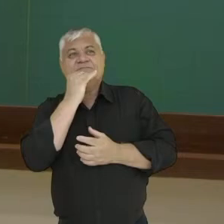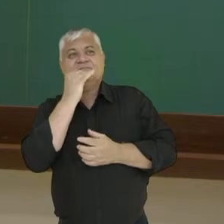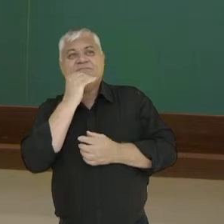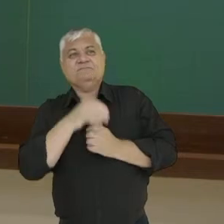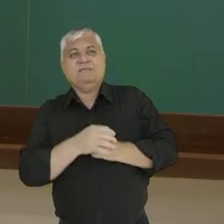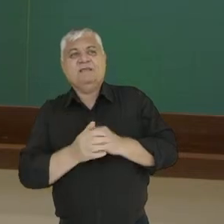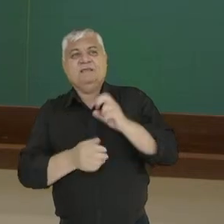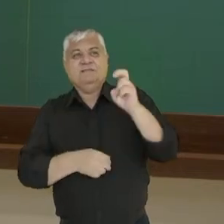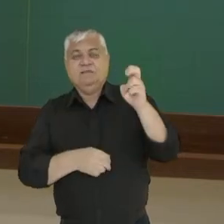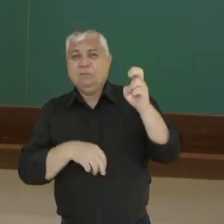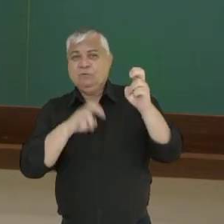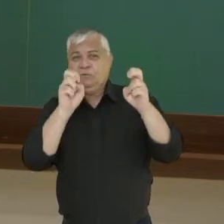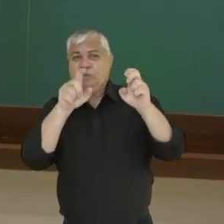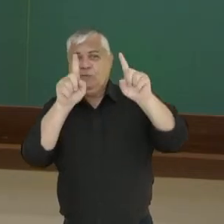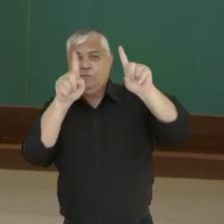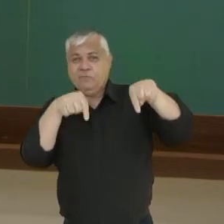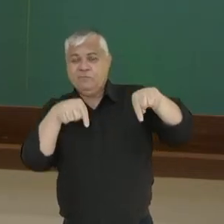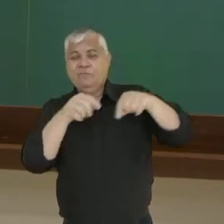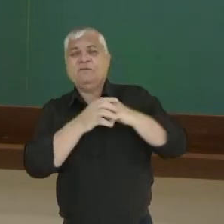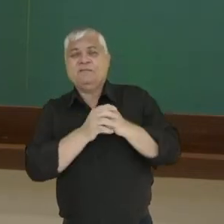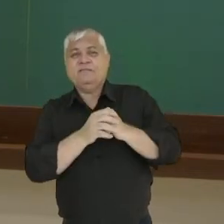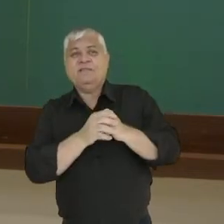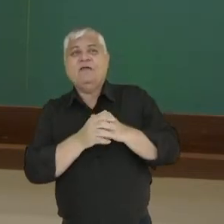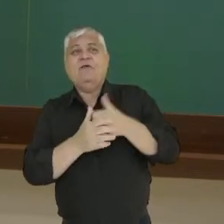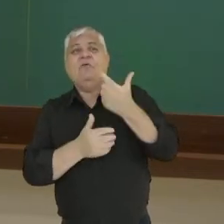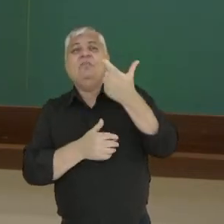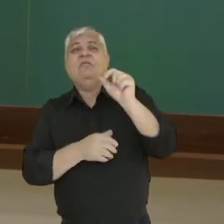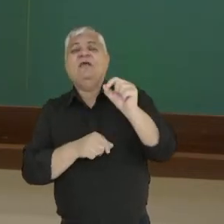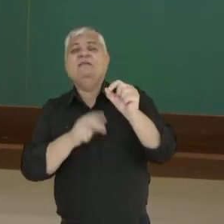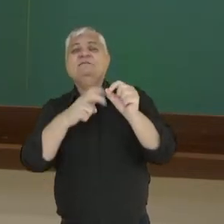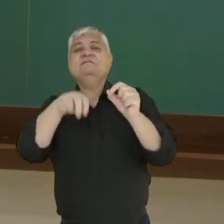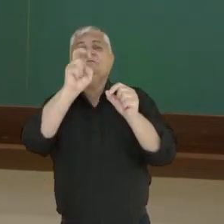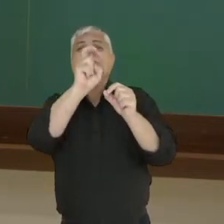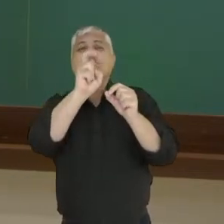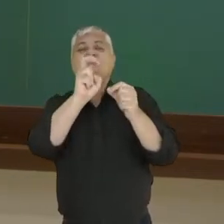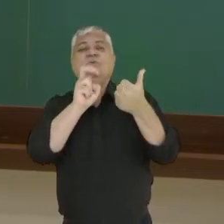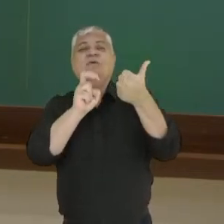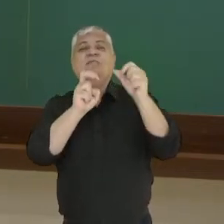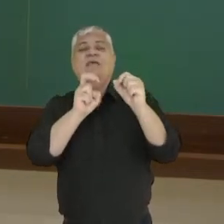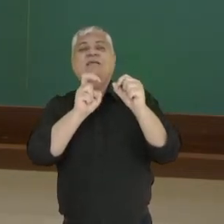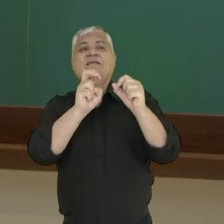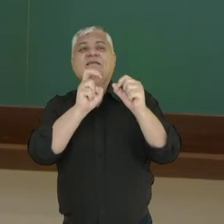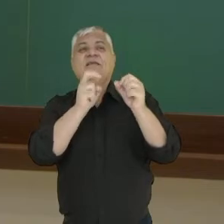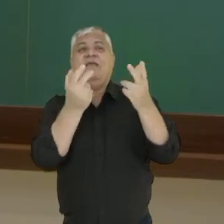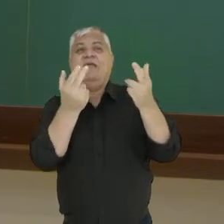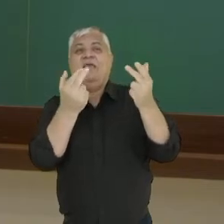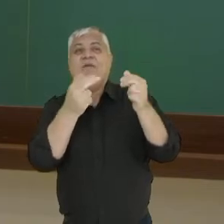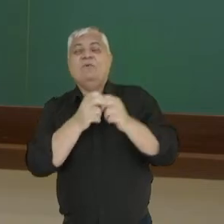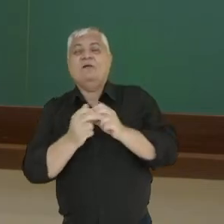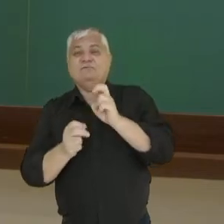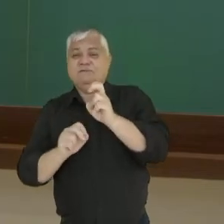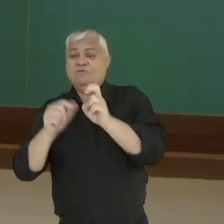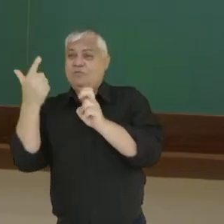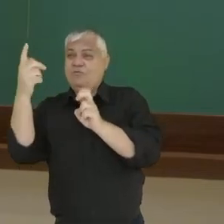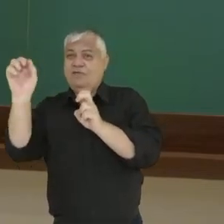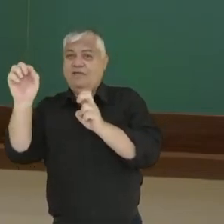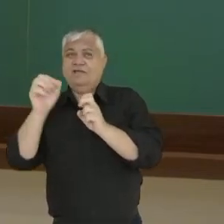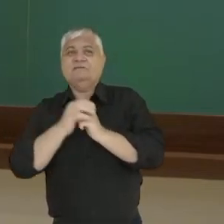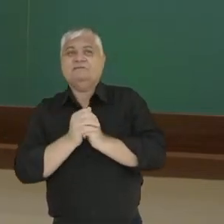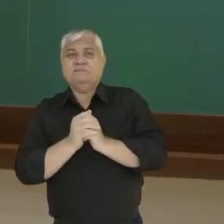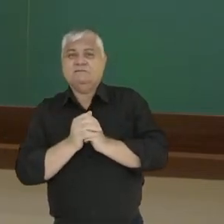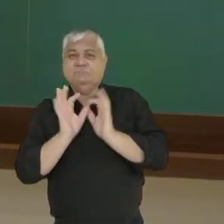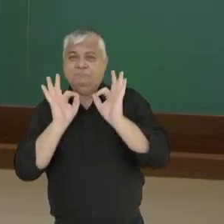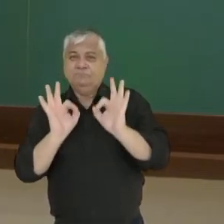esse. Ficou log de 10 elevado a 5 igual a log de 5 elevado a 10.